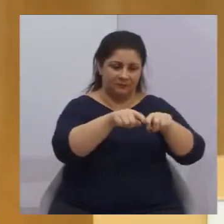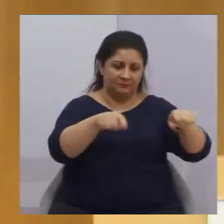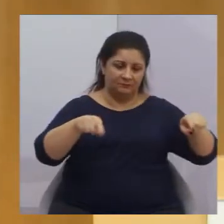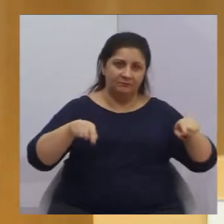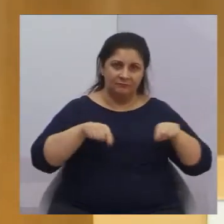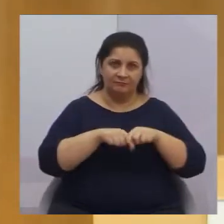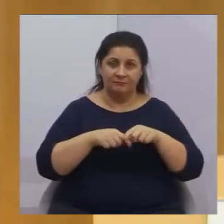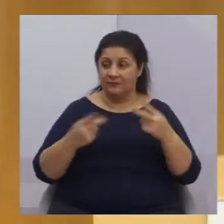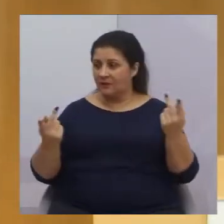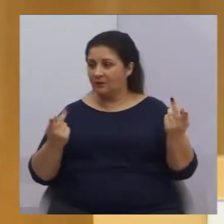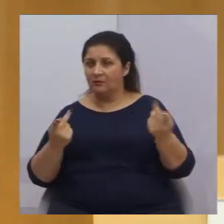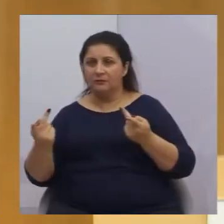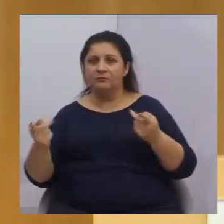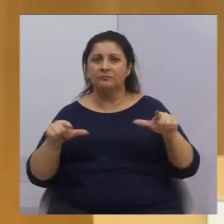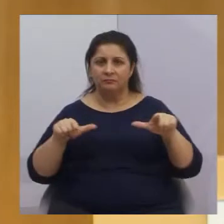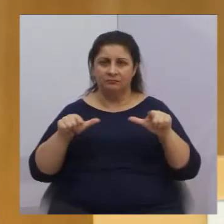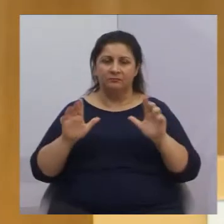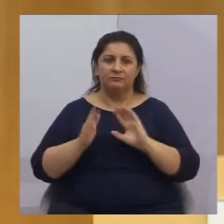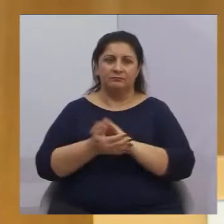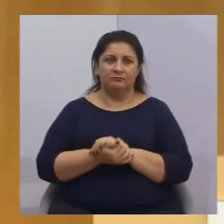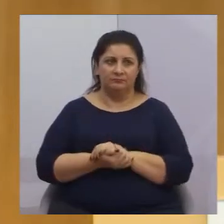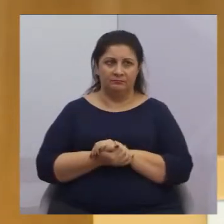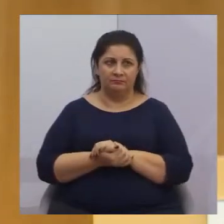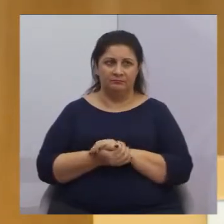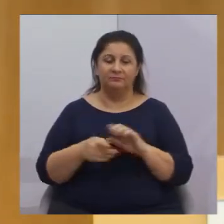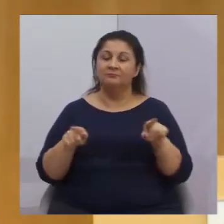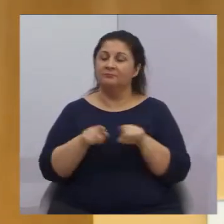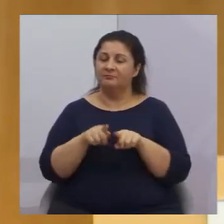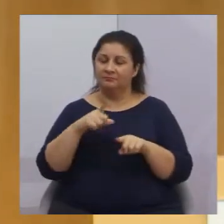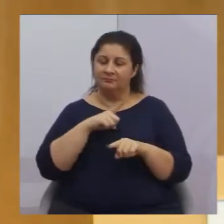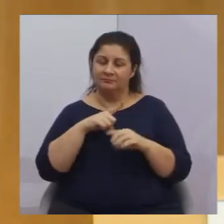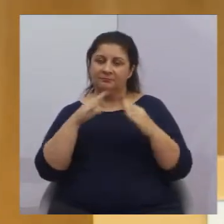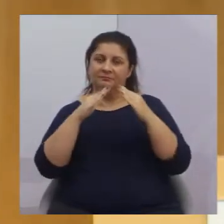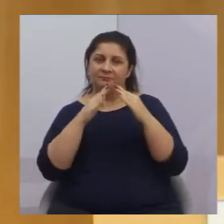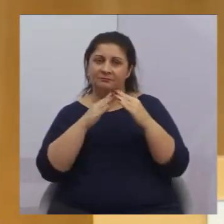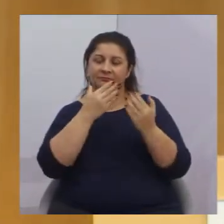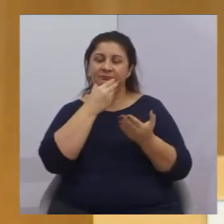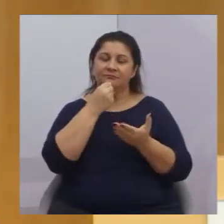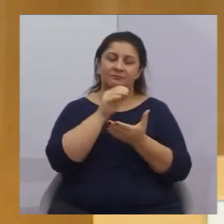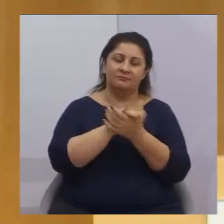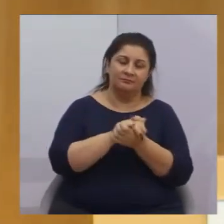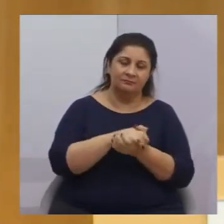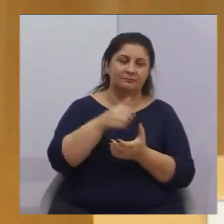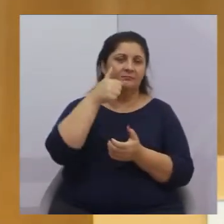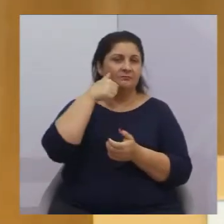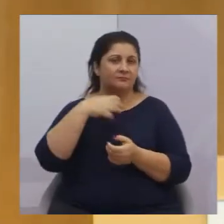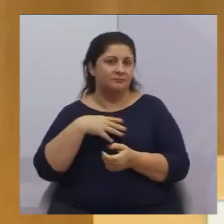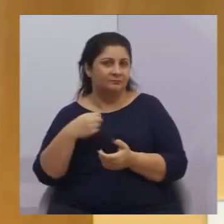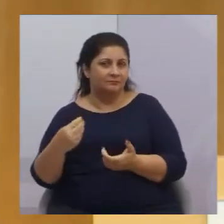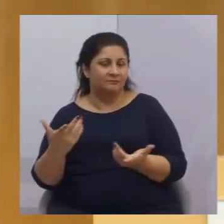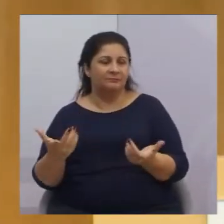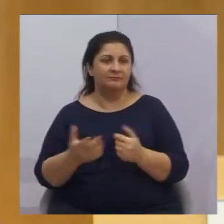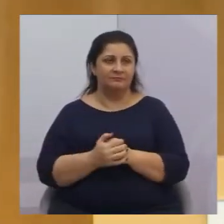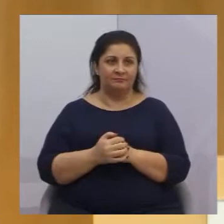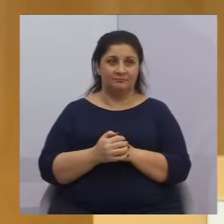essas duas atividades. Também tenho a minha casa, meu esposo, minha filha, né? Então, ou seja, são vários